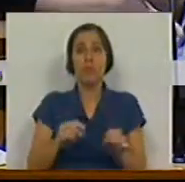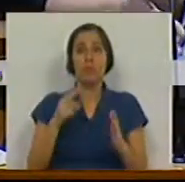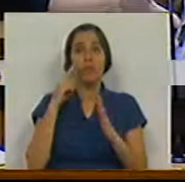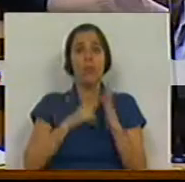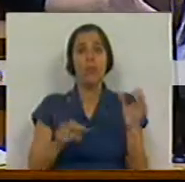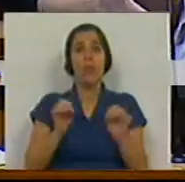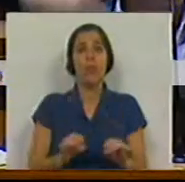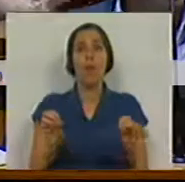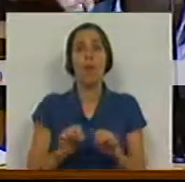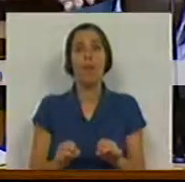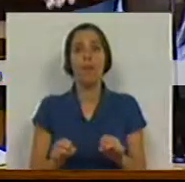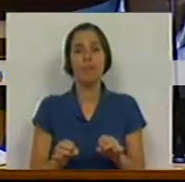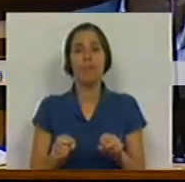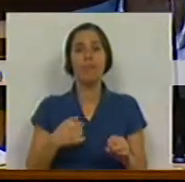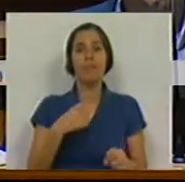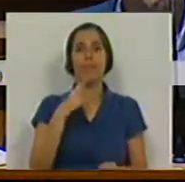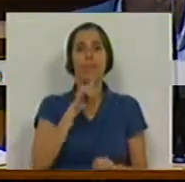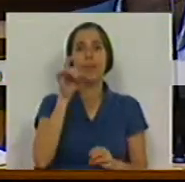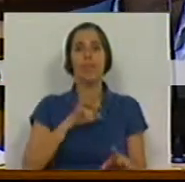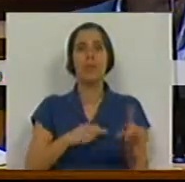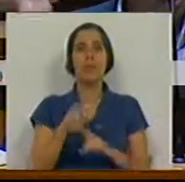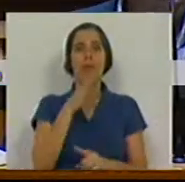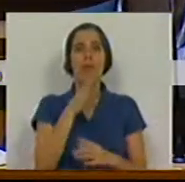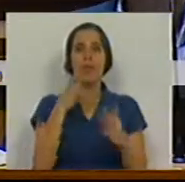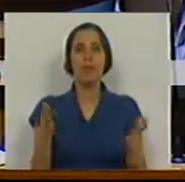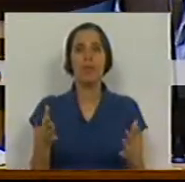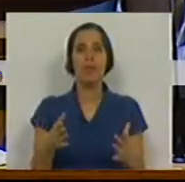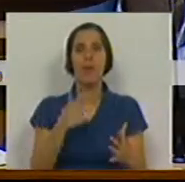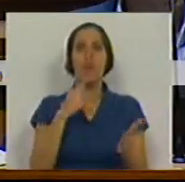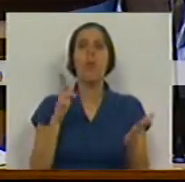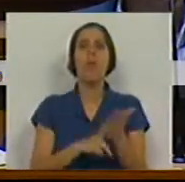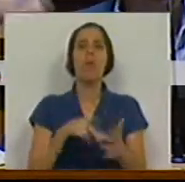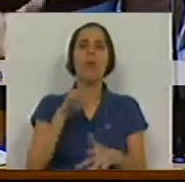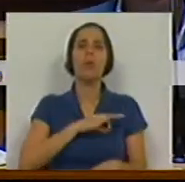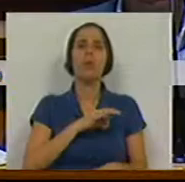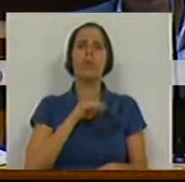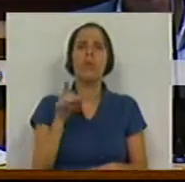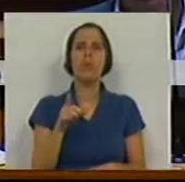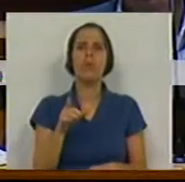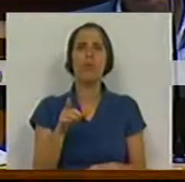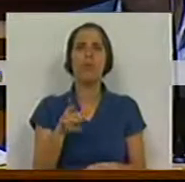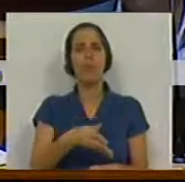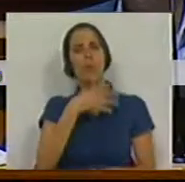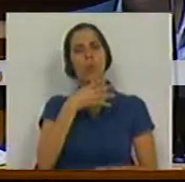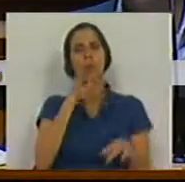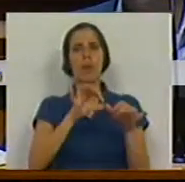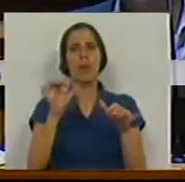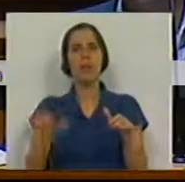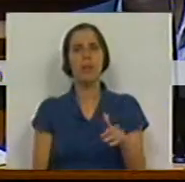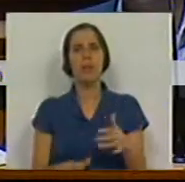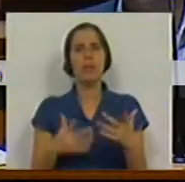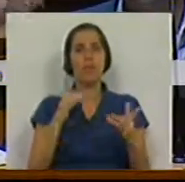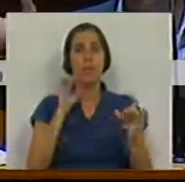cá. Eu pergunto, Sr. Deputado, o facto do senhor ter tido um discurso e uma intervenção aqui de